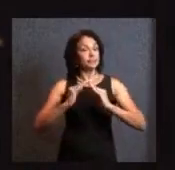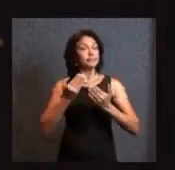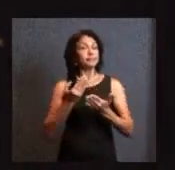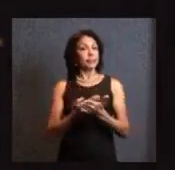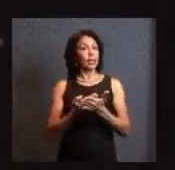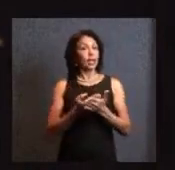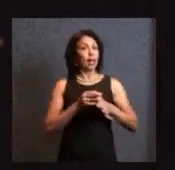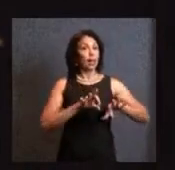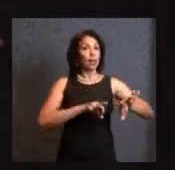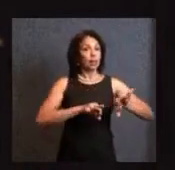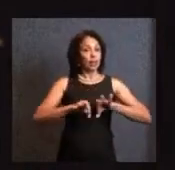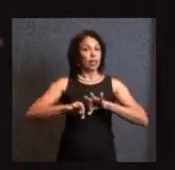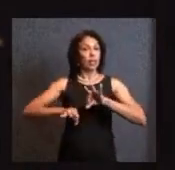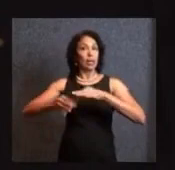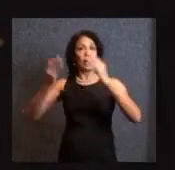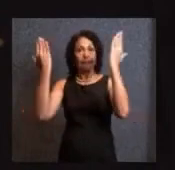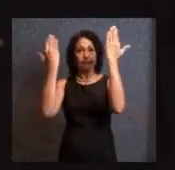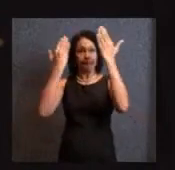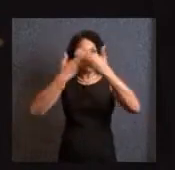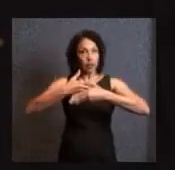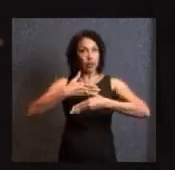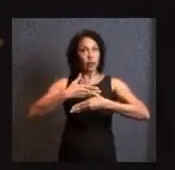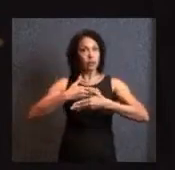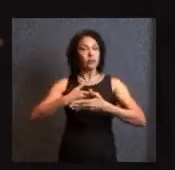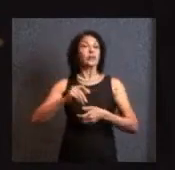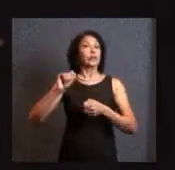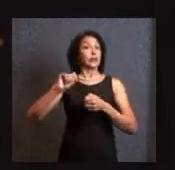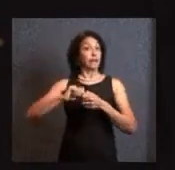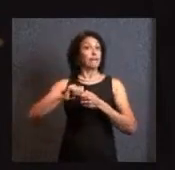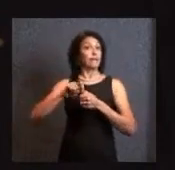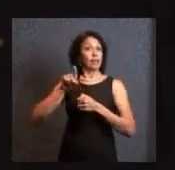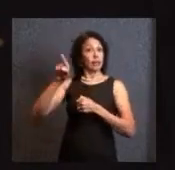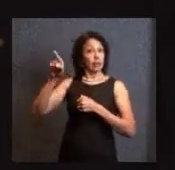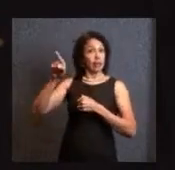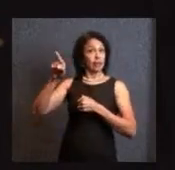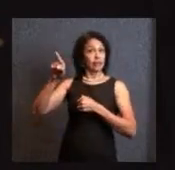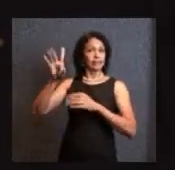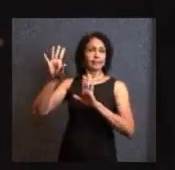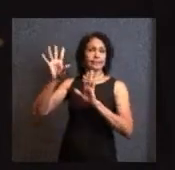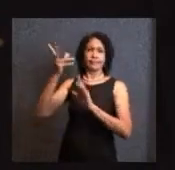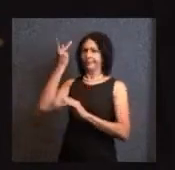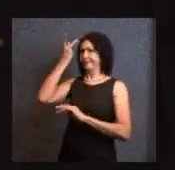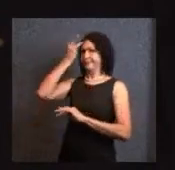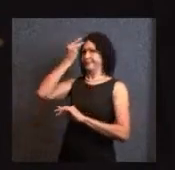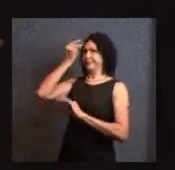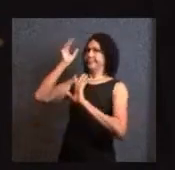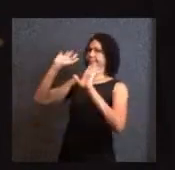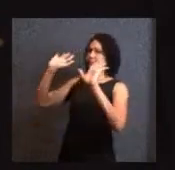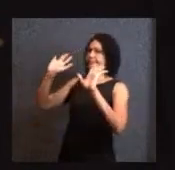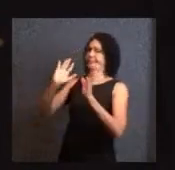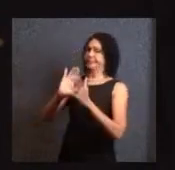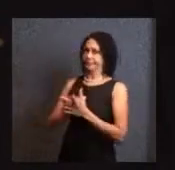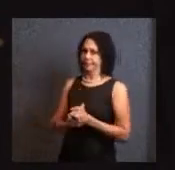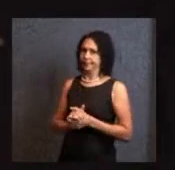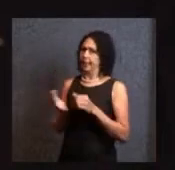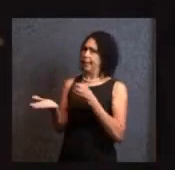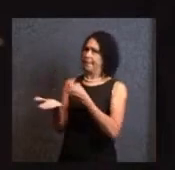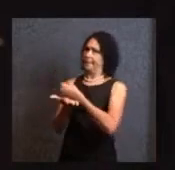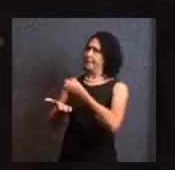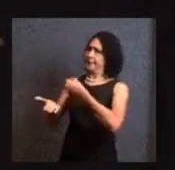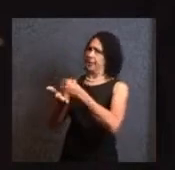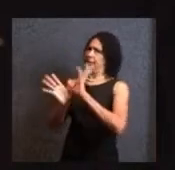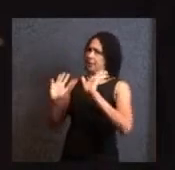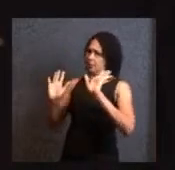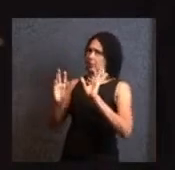elaborar a sua avaliação e realizar. Isso para a escola é suficiente, né?